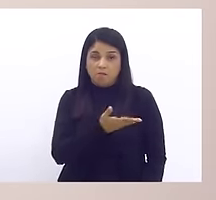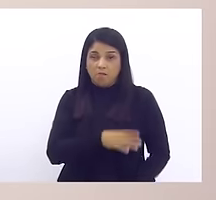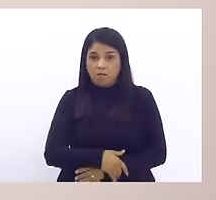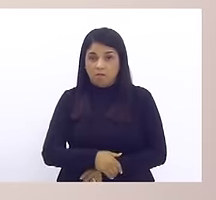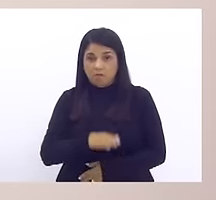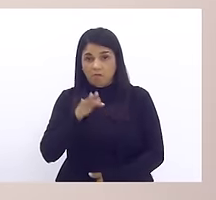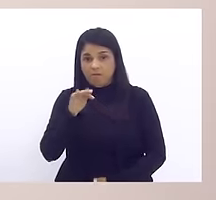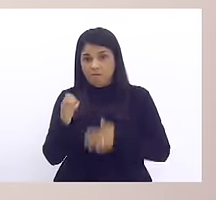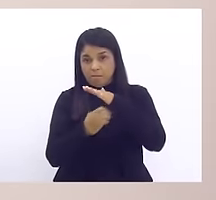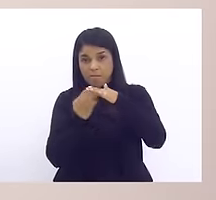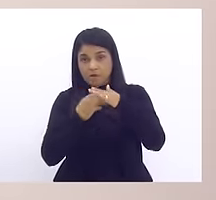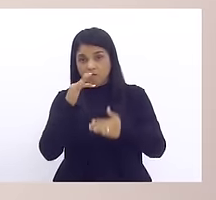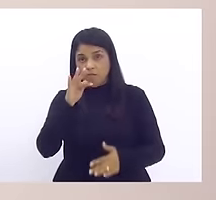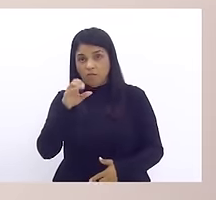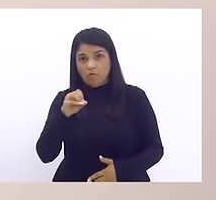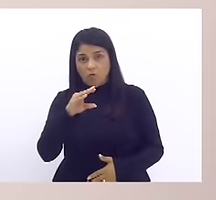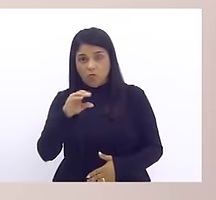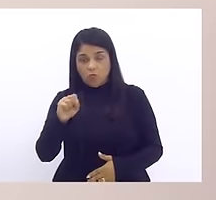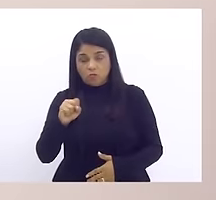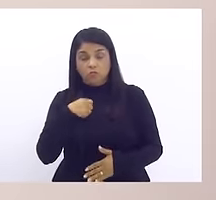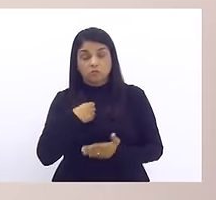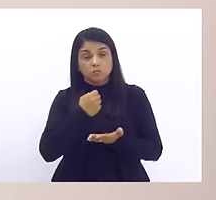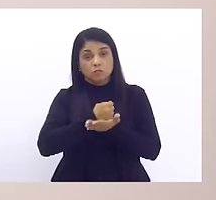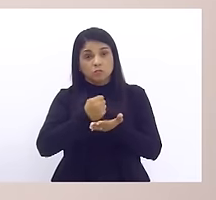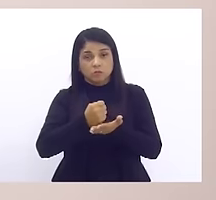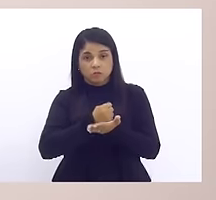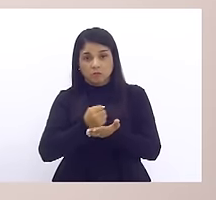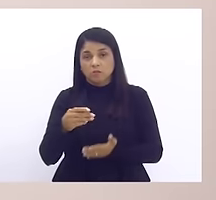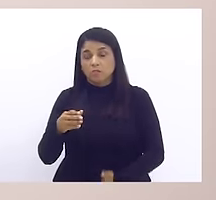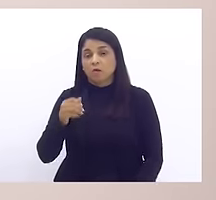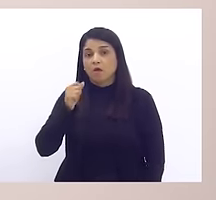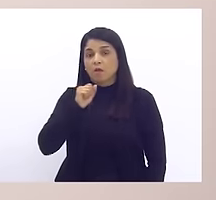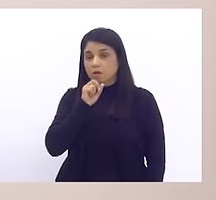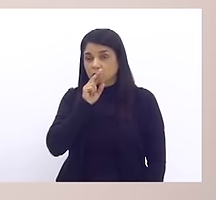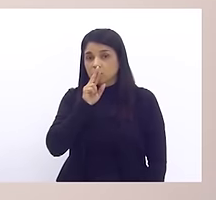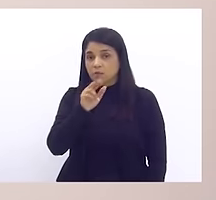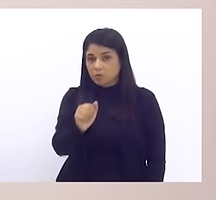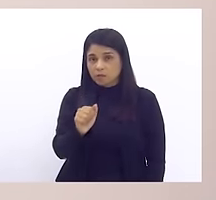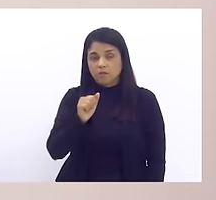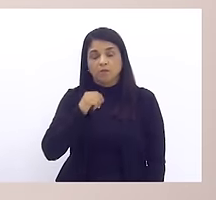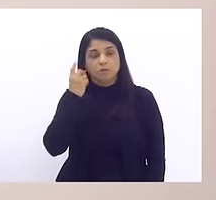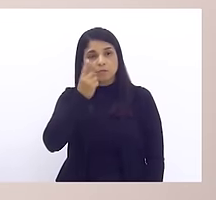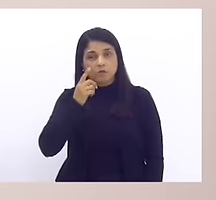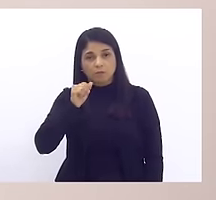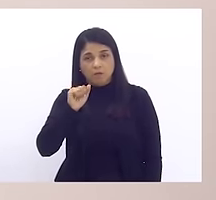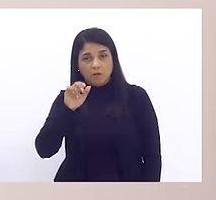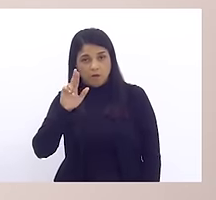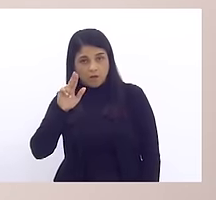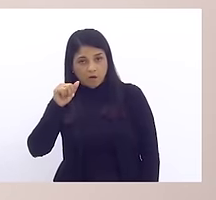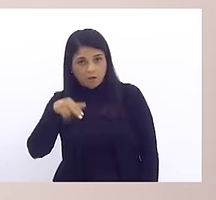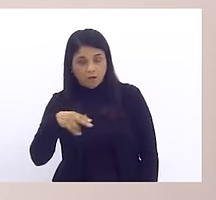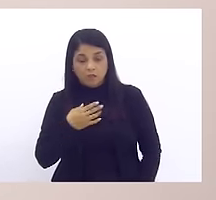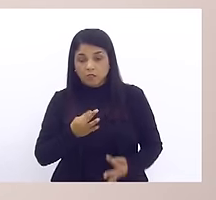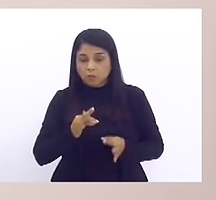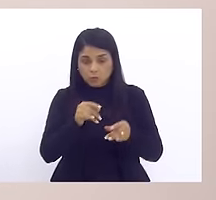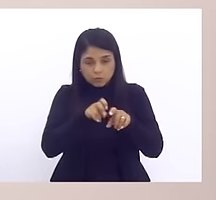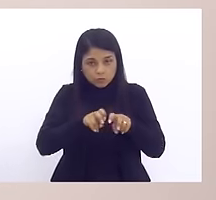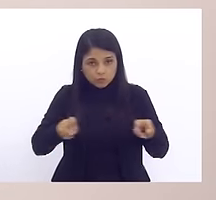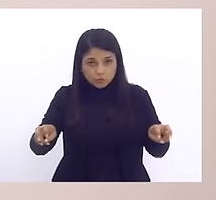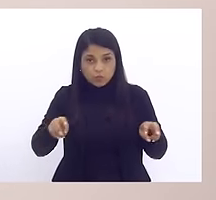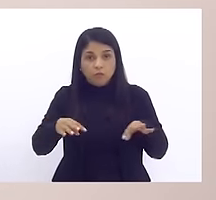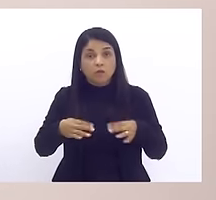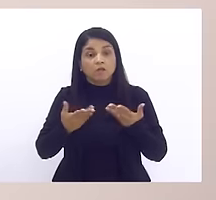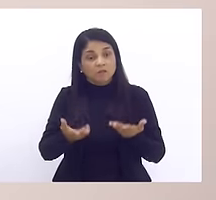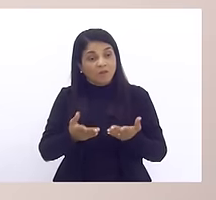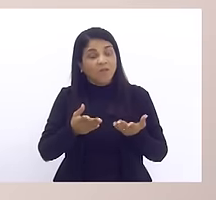esse funcionário contratado por meio Deputado Rodrigo Almeida Deputado Holanda e todos os companheiro que estão nas ruas com